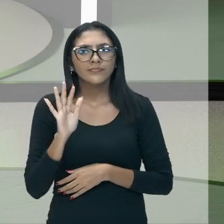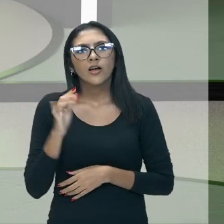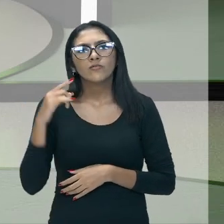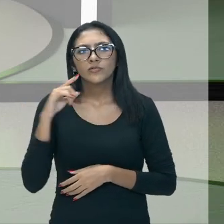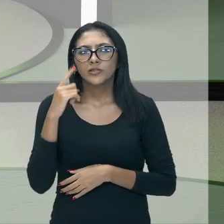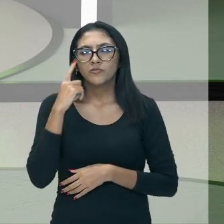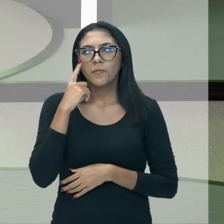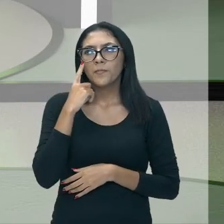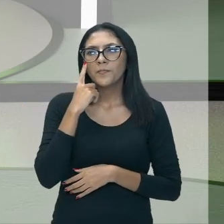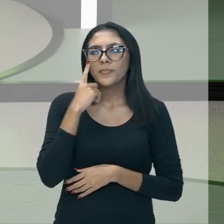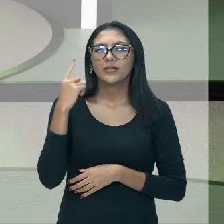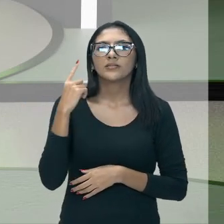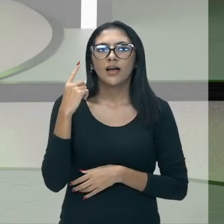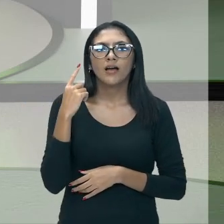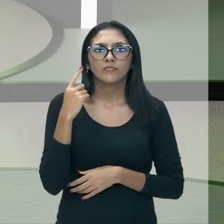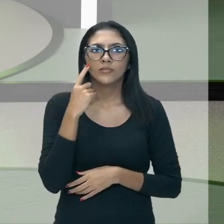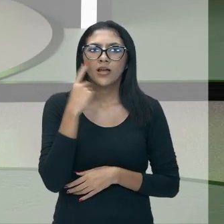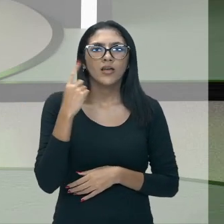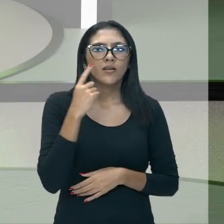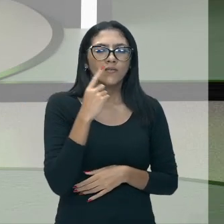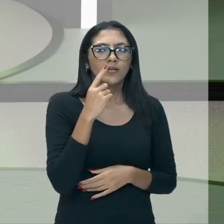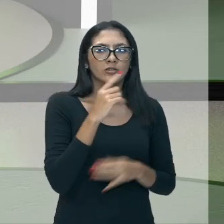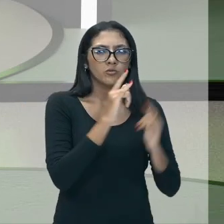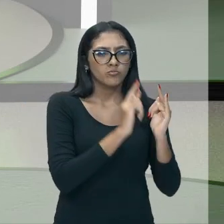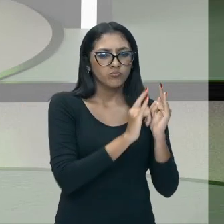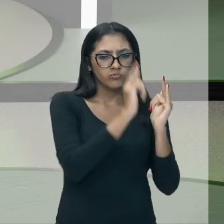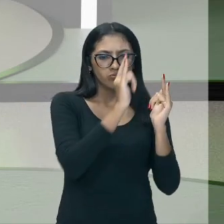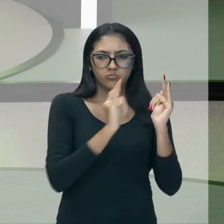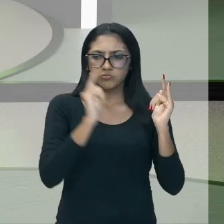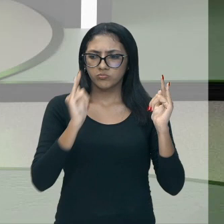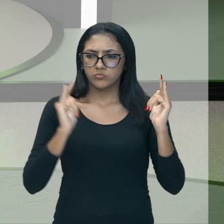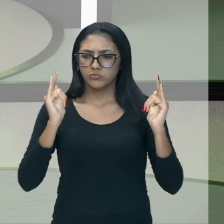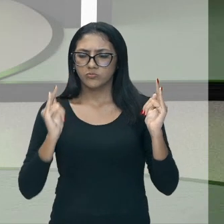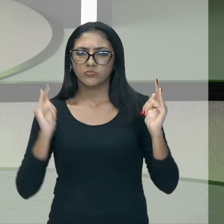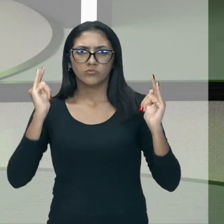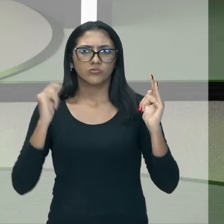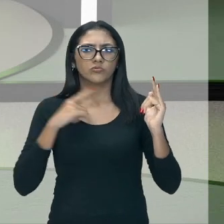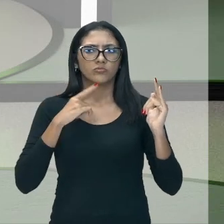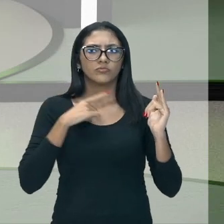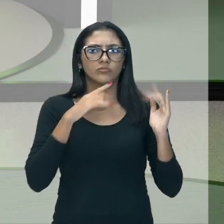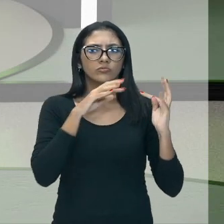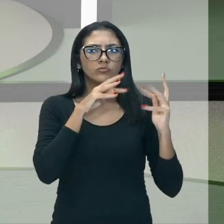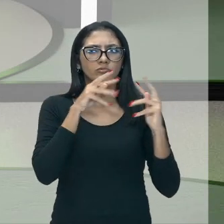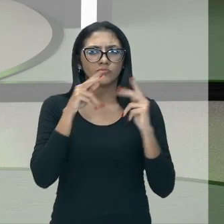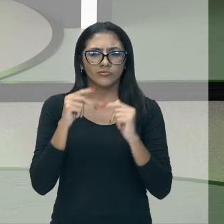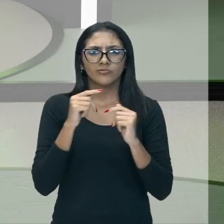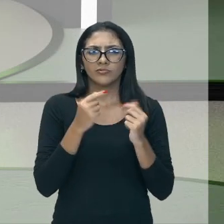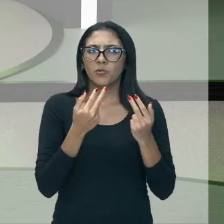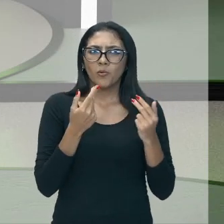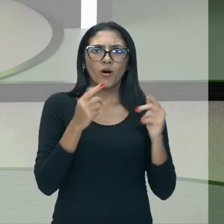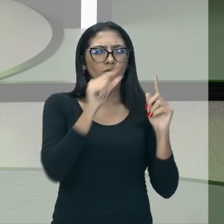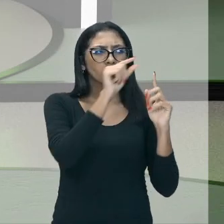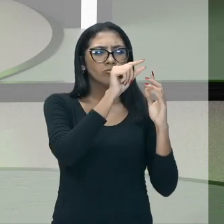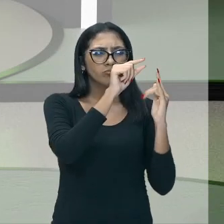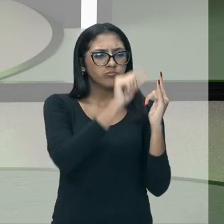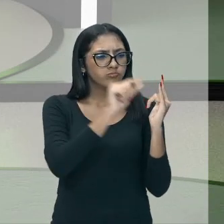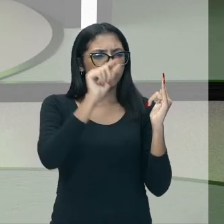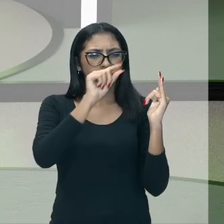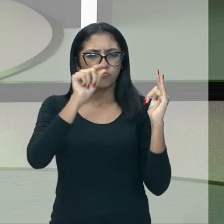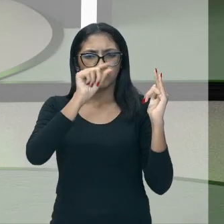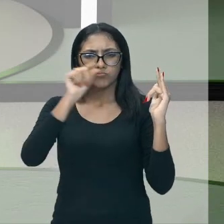os fios de alta tensão. Nós temos aí todos, como nós vimos no início, que